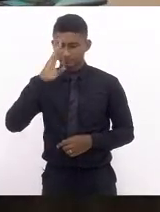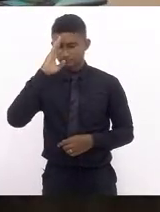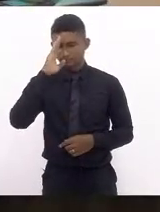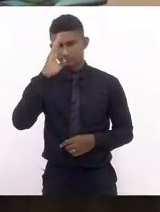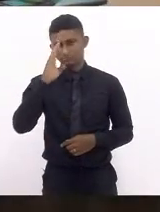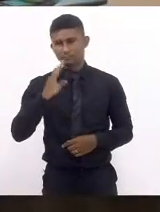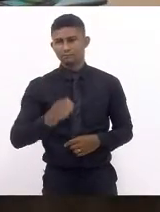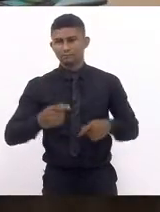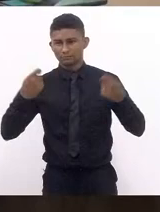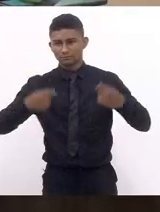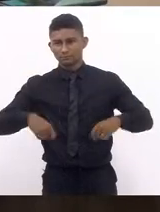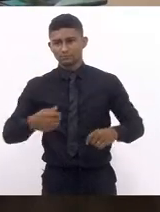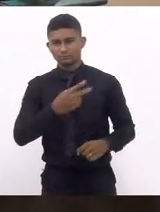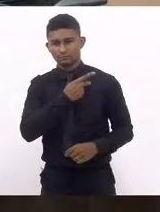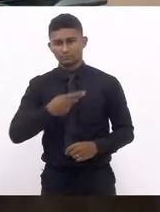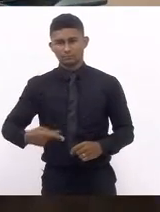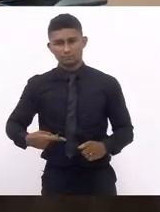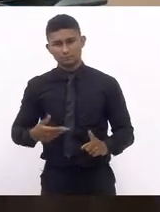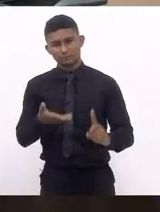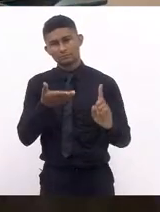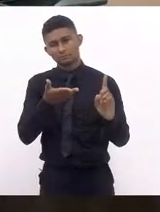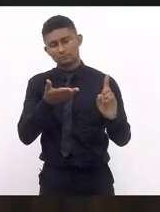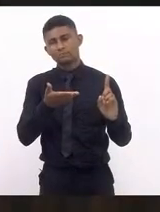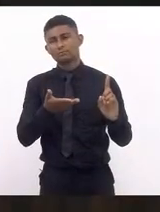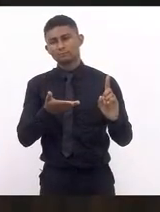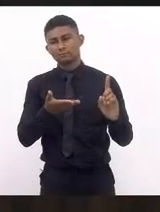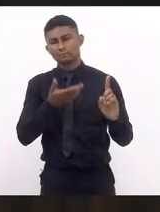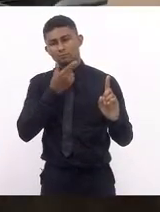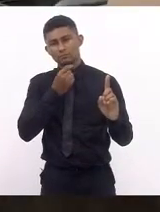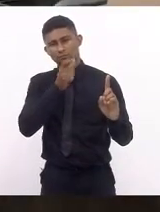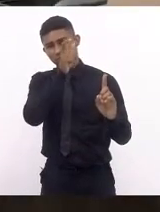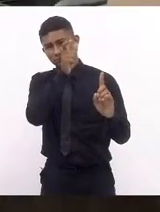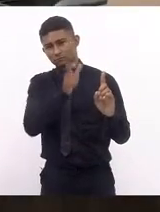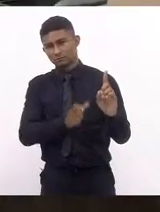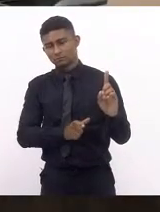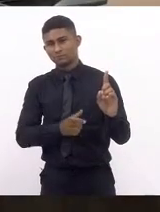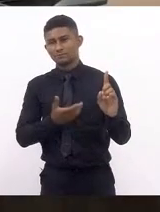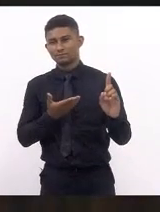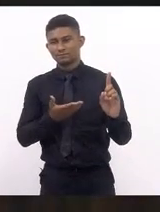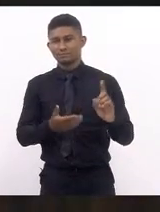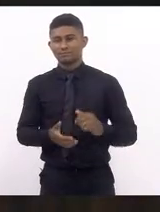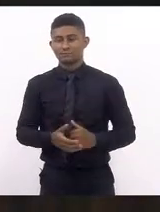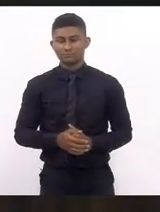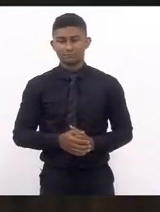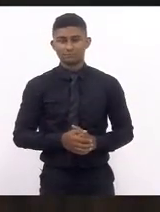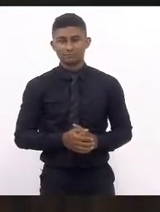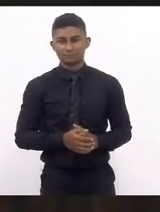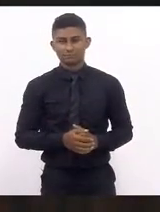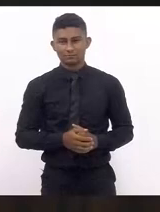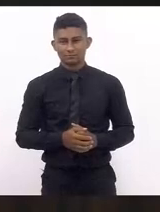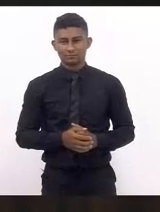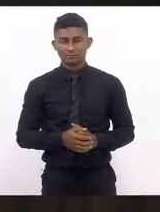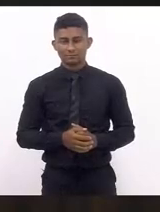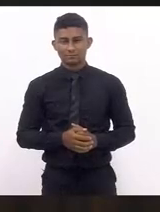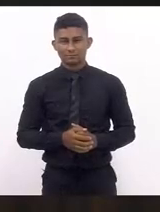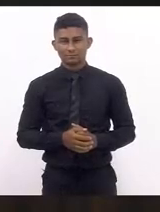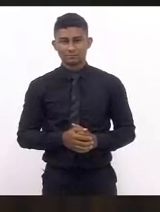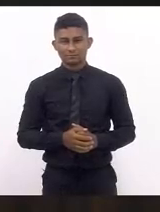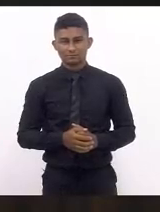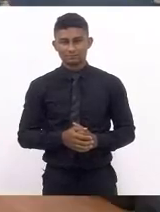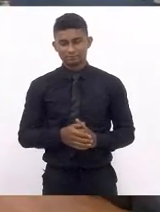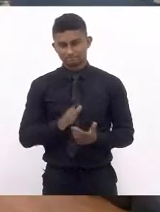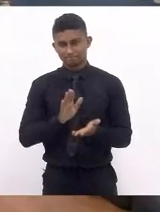ter na presidência da Assembleia um cara como você é um cara não um presidente como você é e